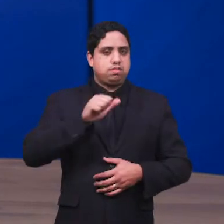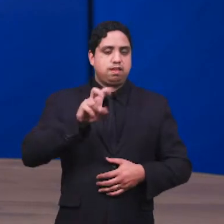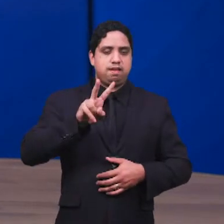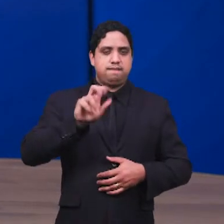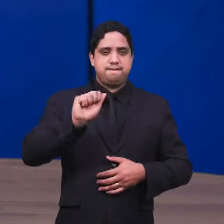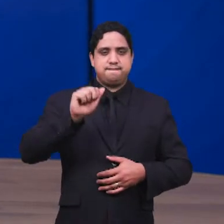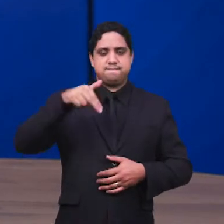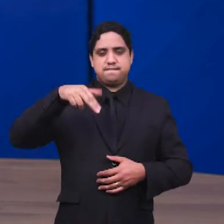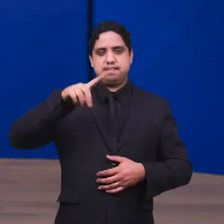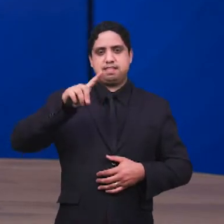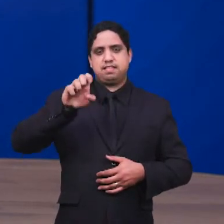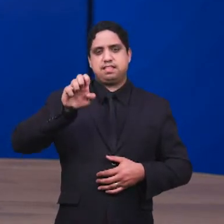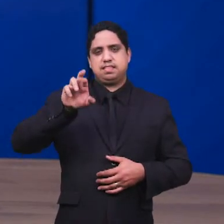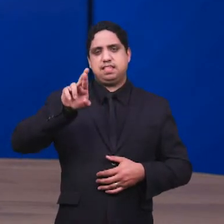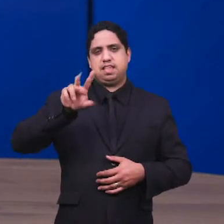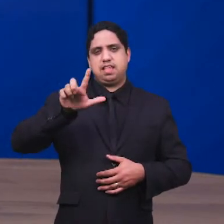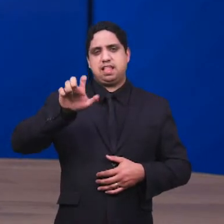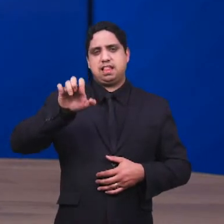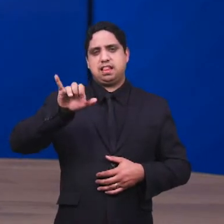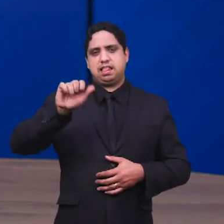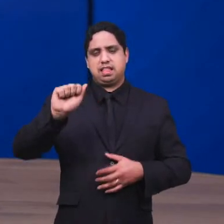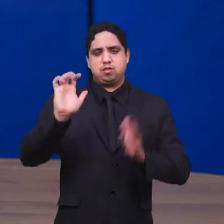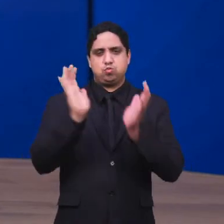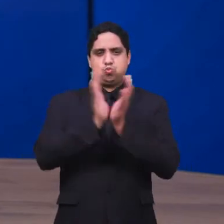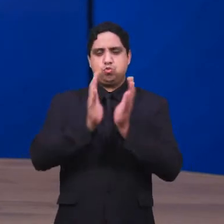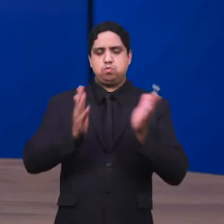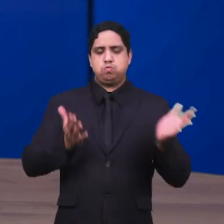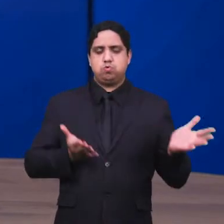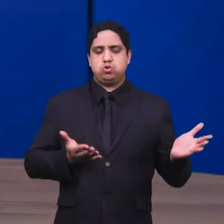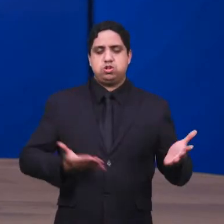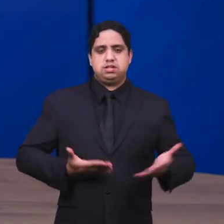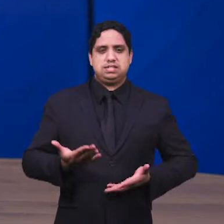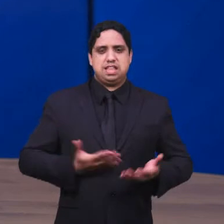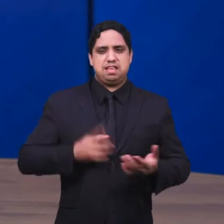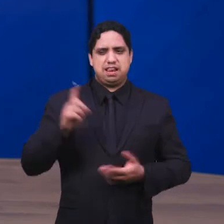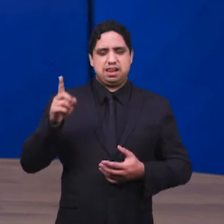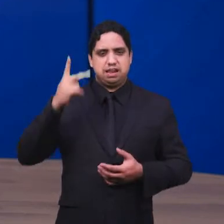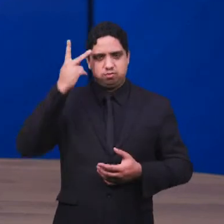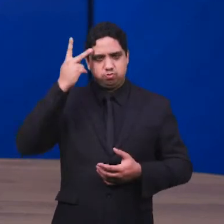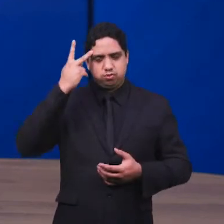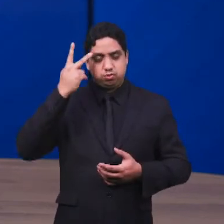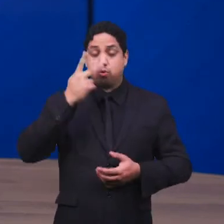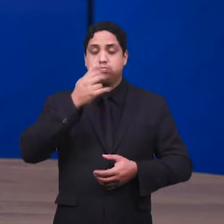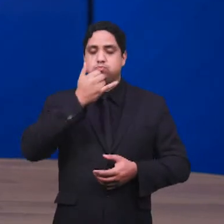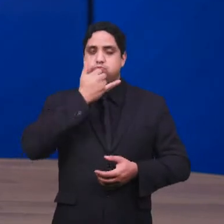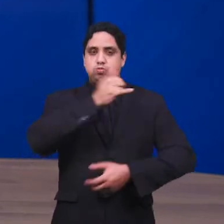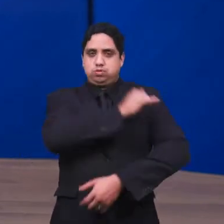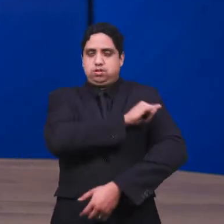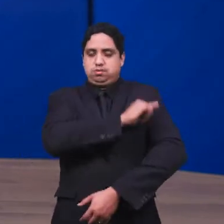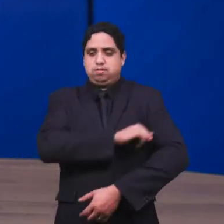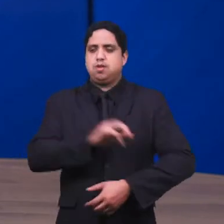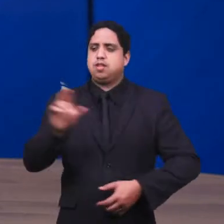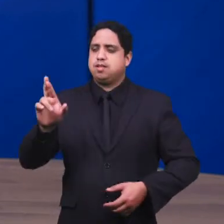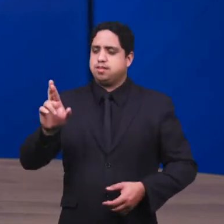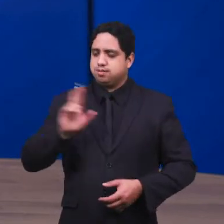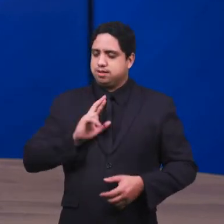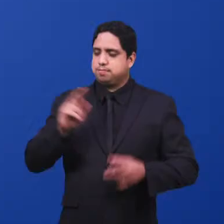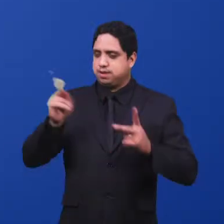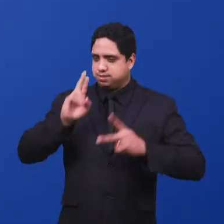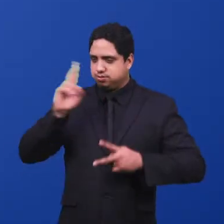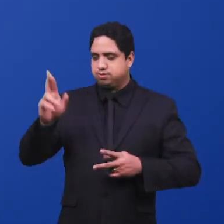Vanderleia Landim. Ela é do grupo de senhora da nossa igreja lá em Barra Mansa. Irmã Vanderleia, pode falar, irmã, a paz do Senhor